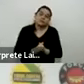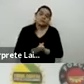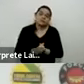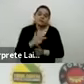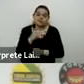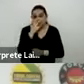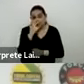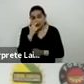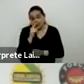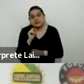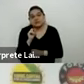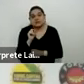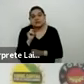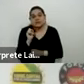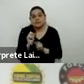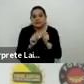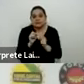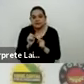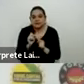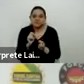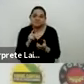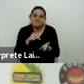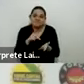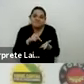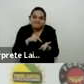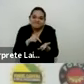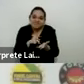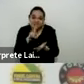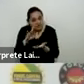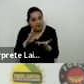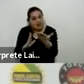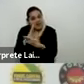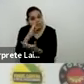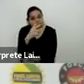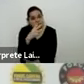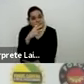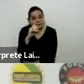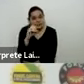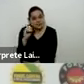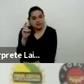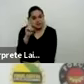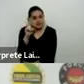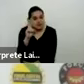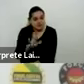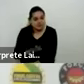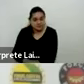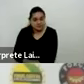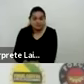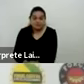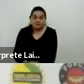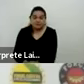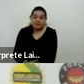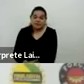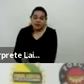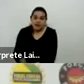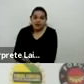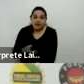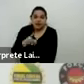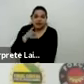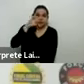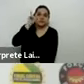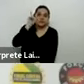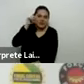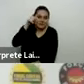basicamente fato de que vai ser aprovado os R$ 300. E estava lendo de ontem para hoje